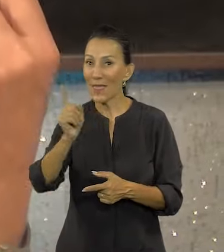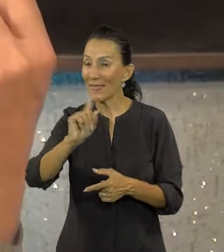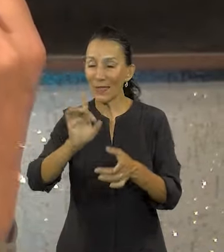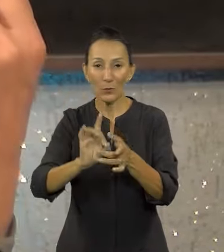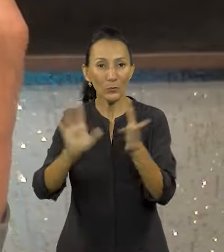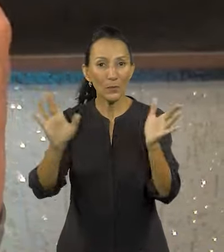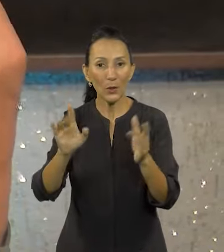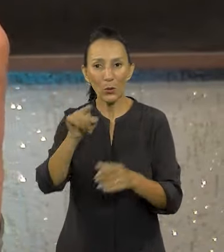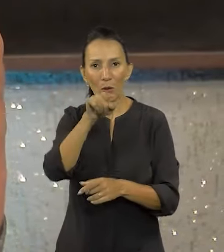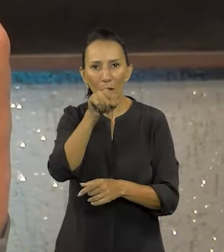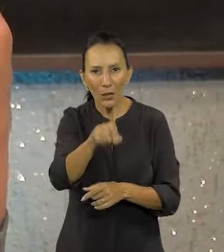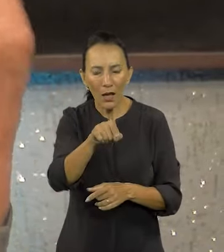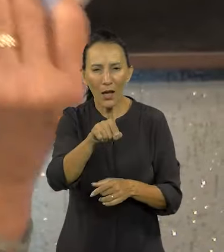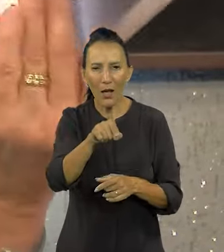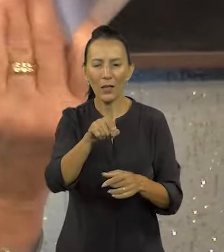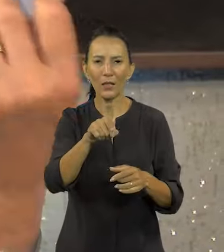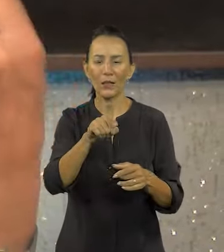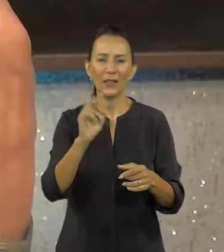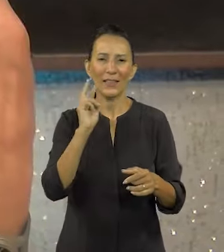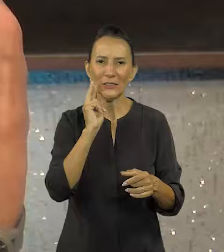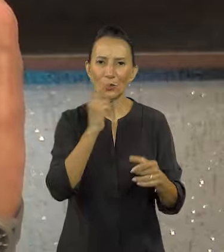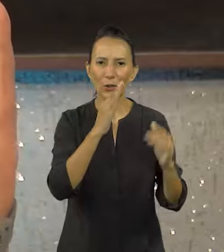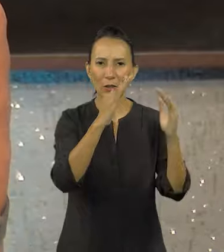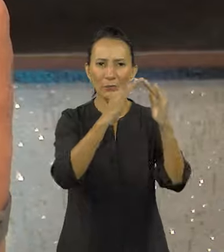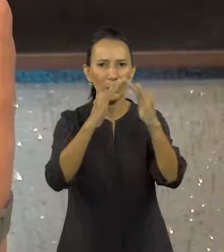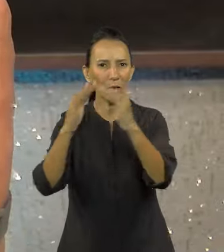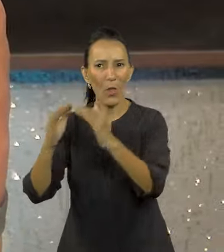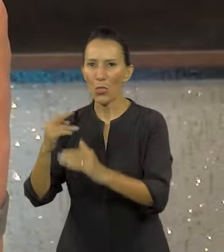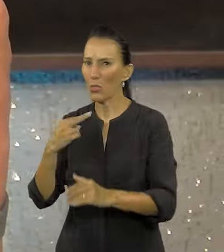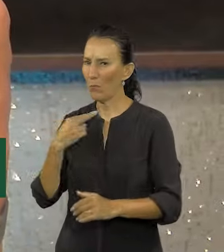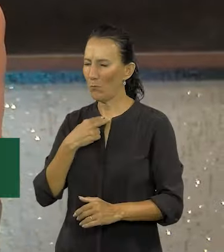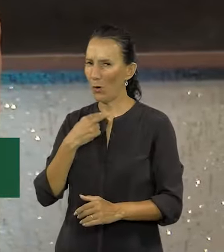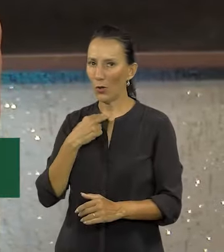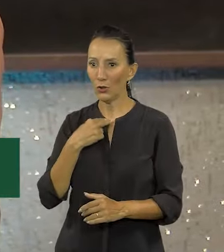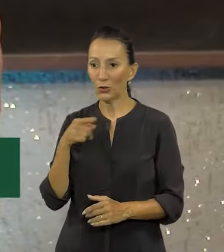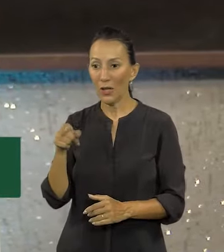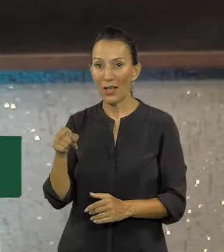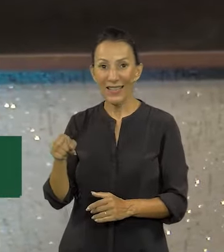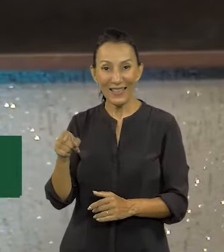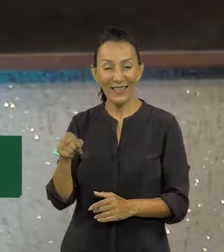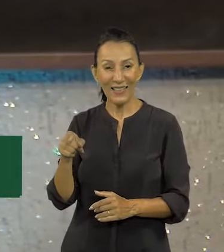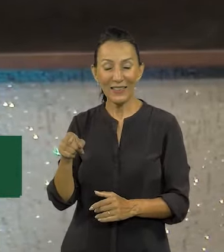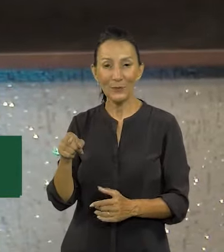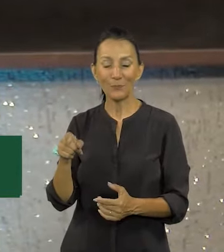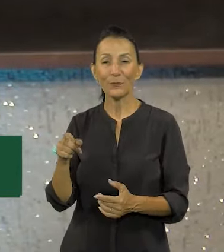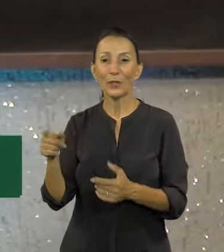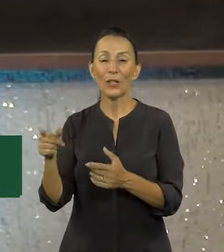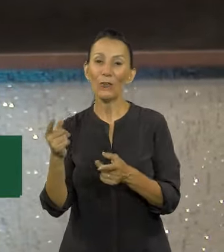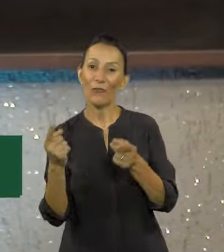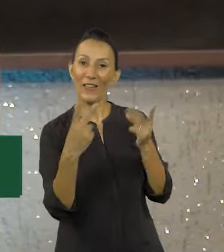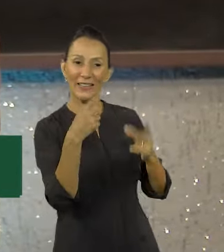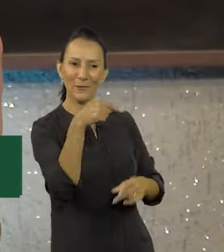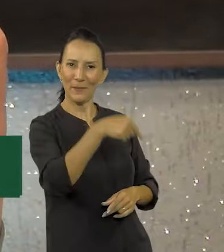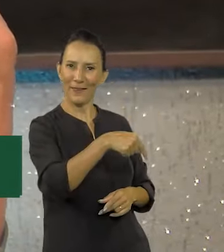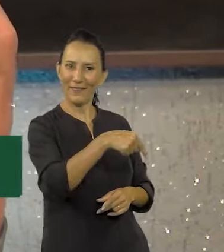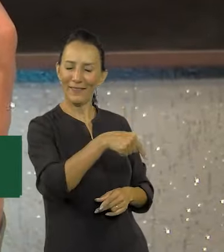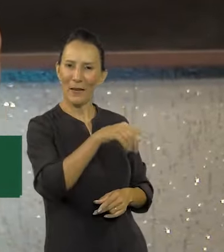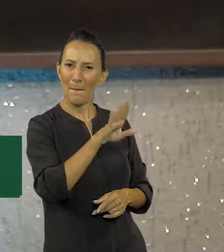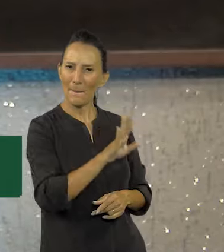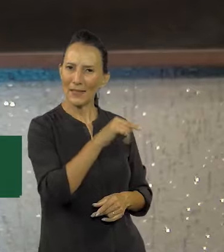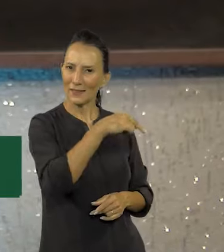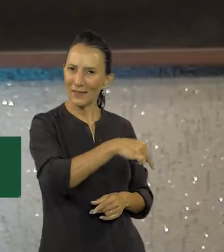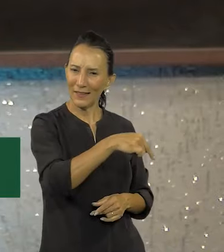ali pudesse ser construídos aquilo e ele já tinha comprado o sujeito que o vendeu sabia que